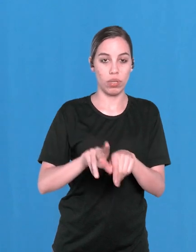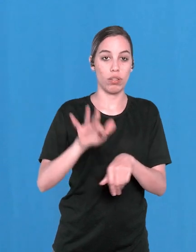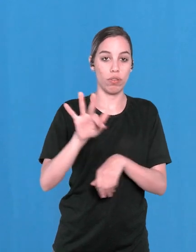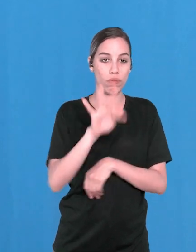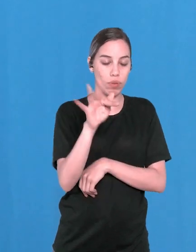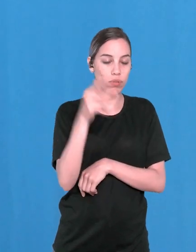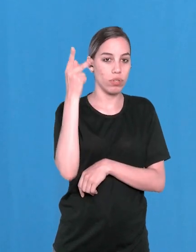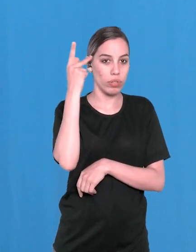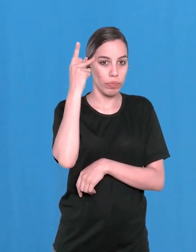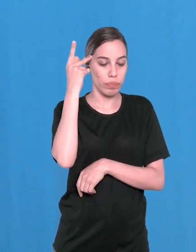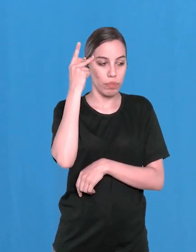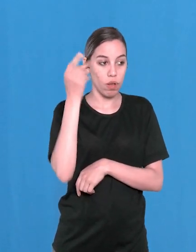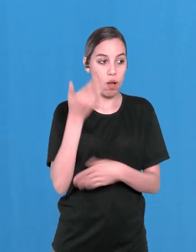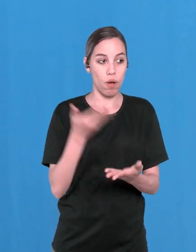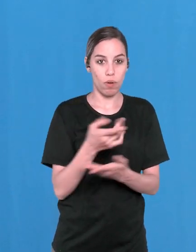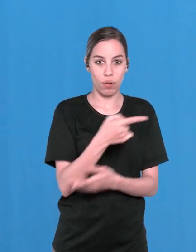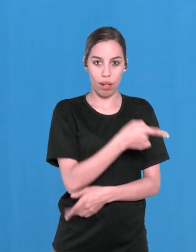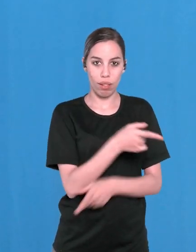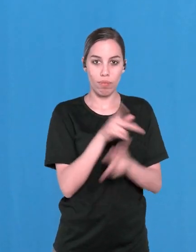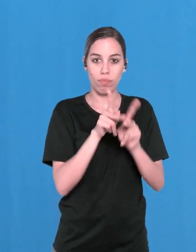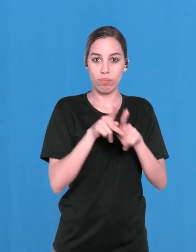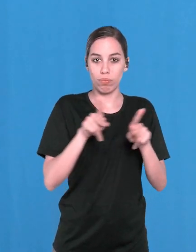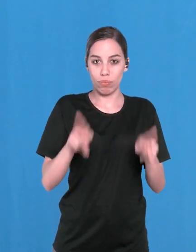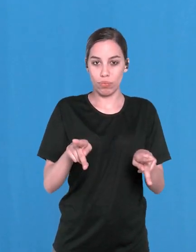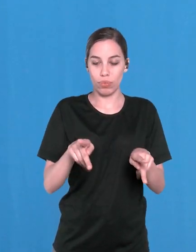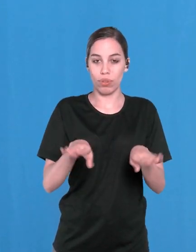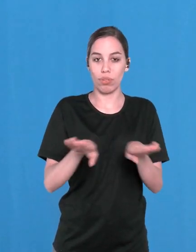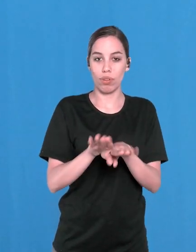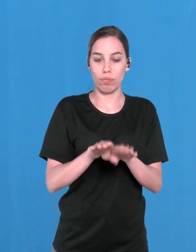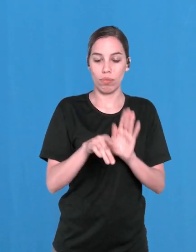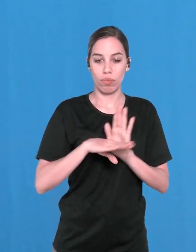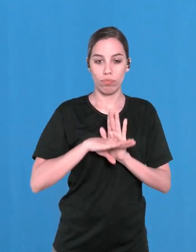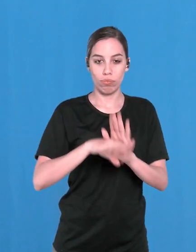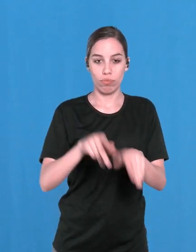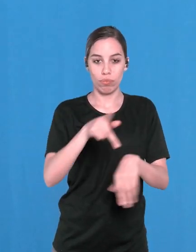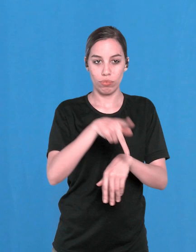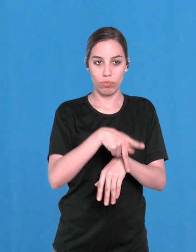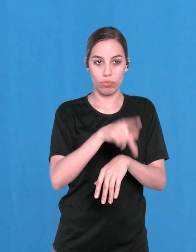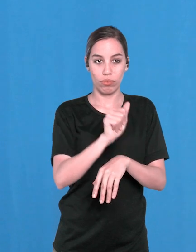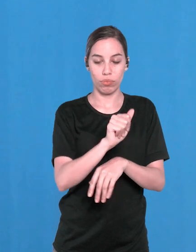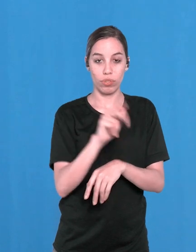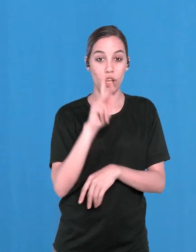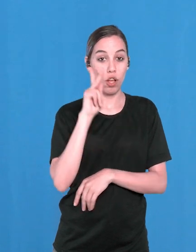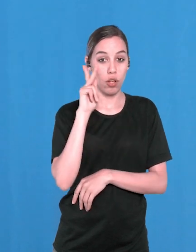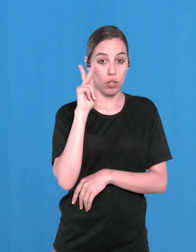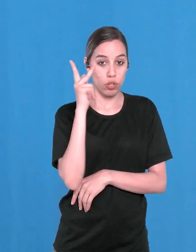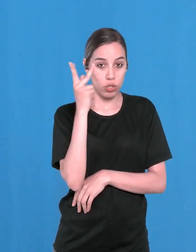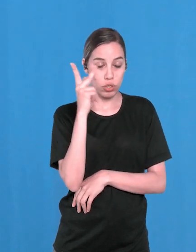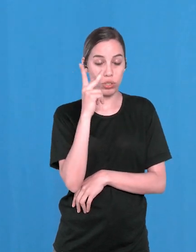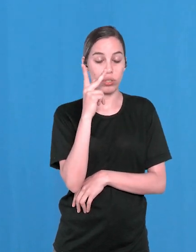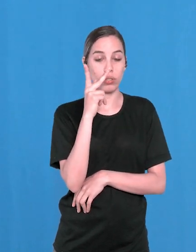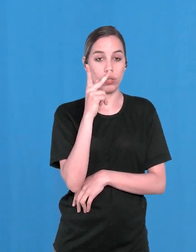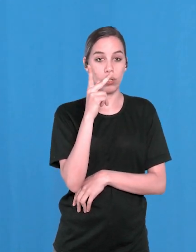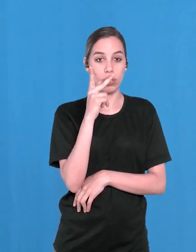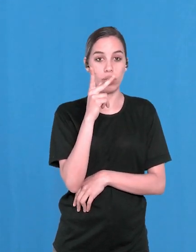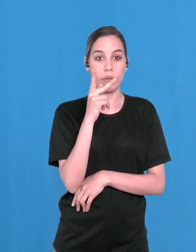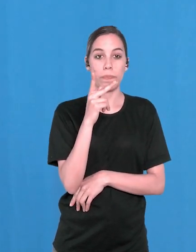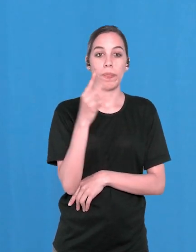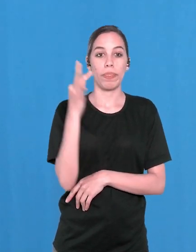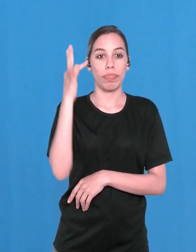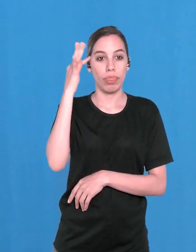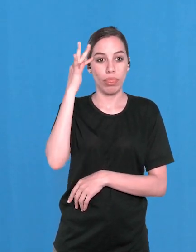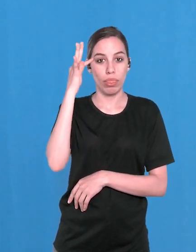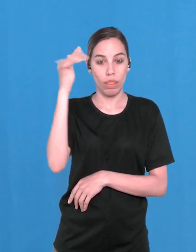Atualmente é professora colaboradora da pós-graduação em História e Teoria Literária na Universidade Estadual